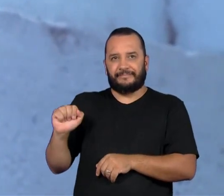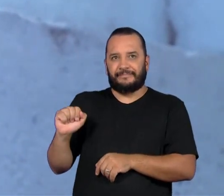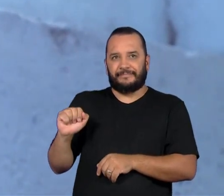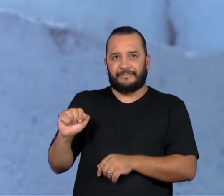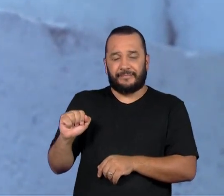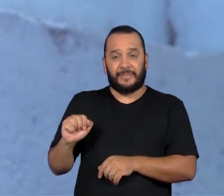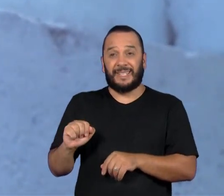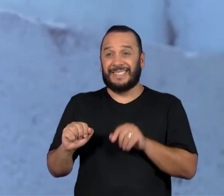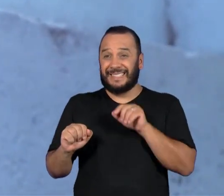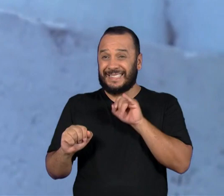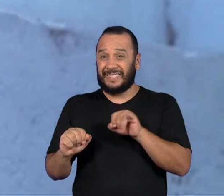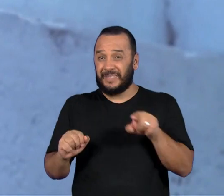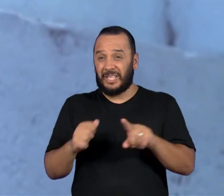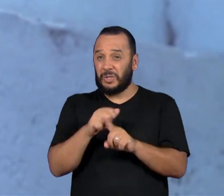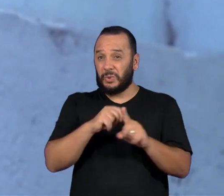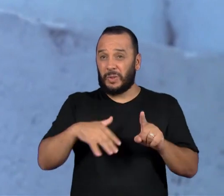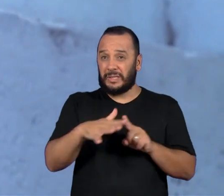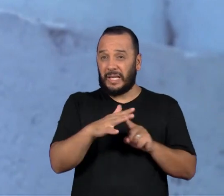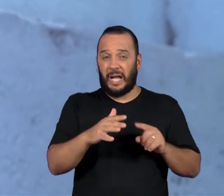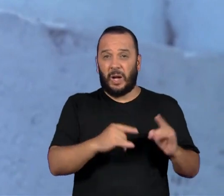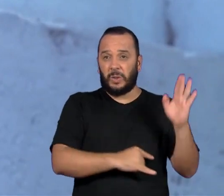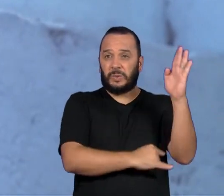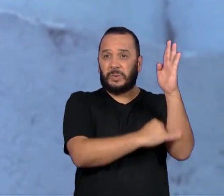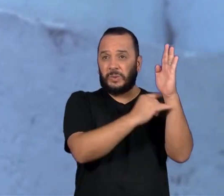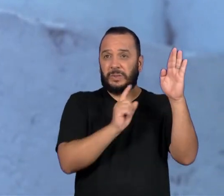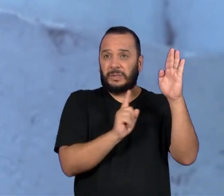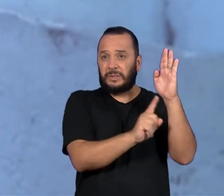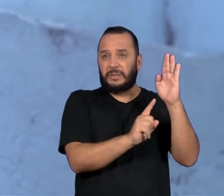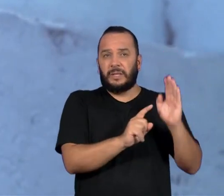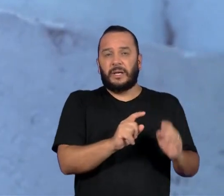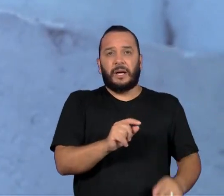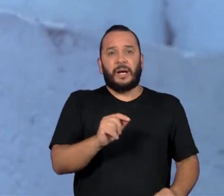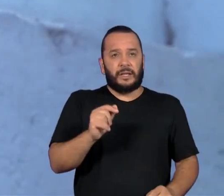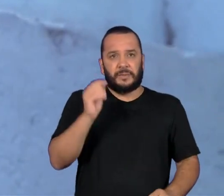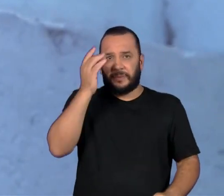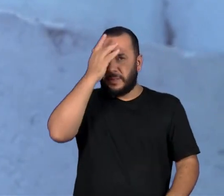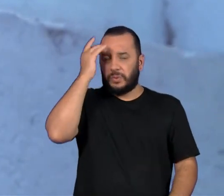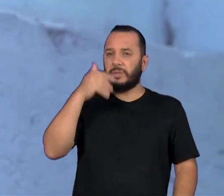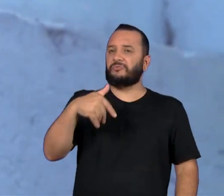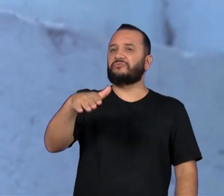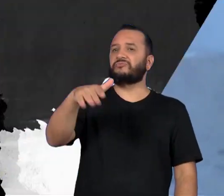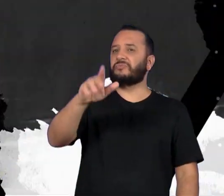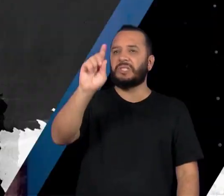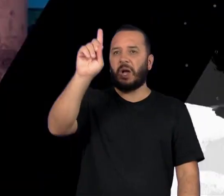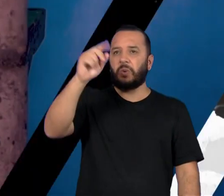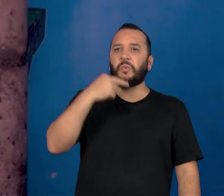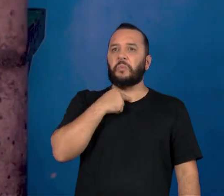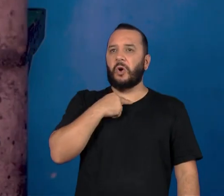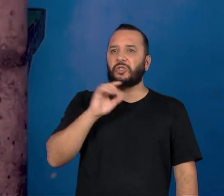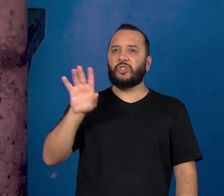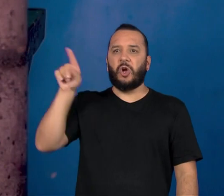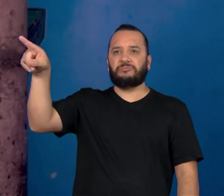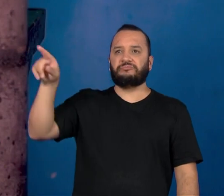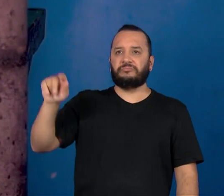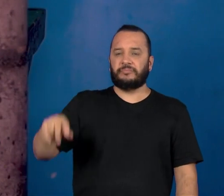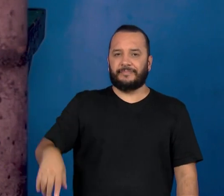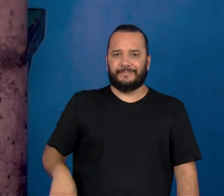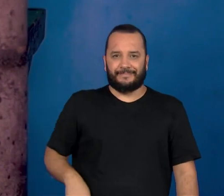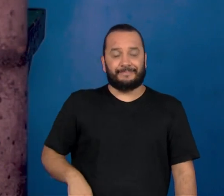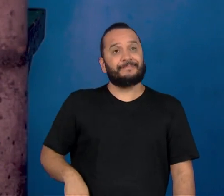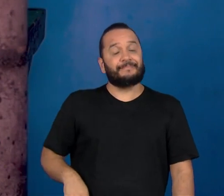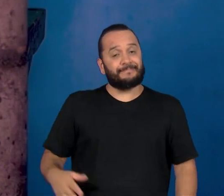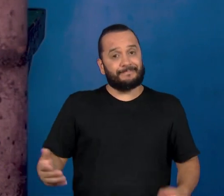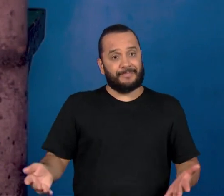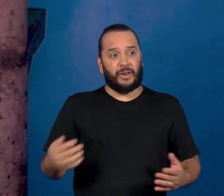Aí, se você entrar pelo social, nossa, tem lugar que você é parada, não, você só pode entrar por esse aqui. O futuro pra gente é